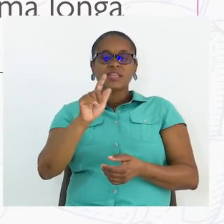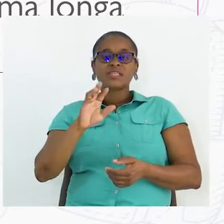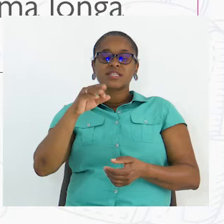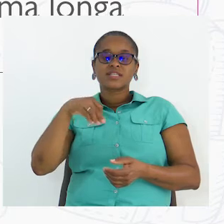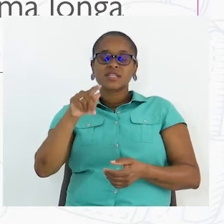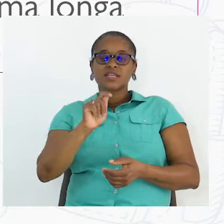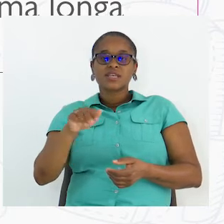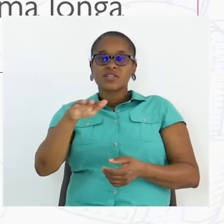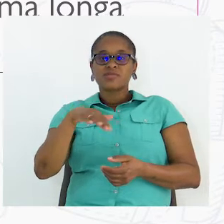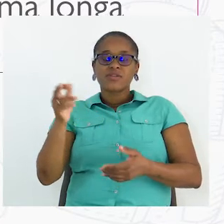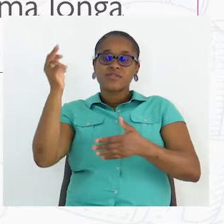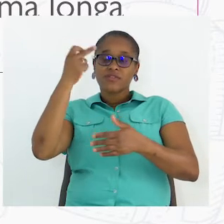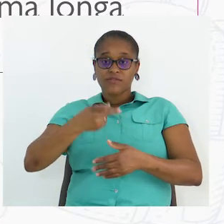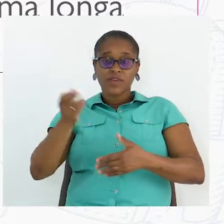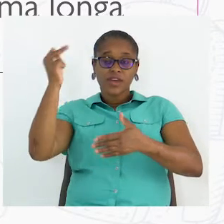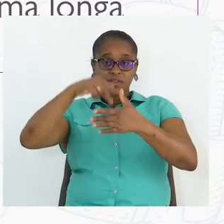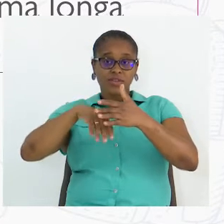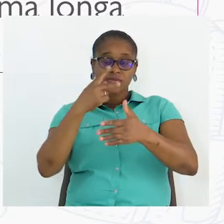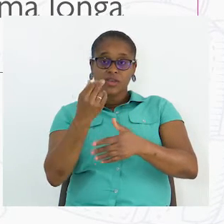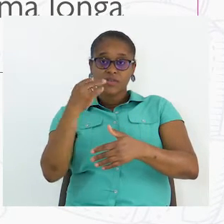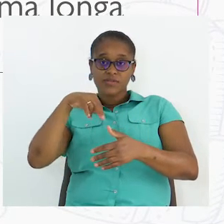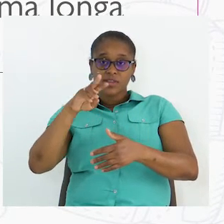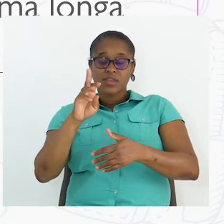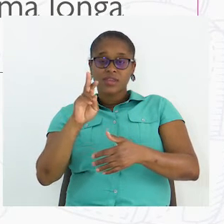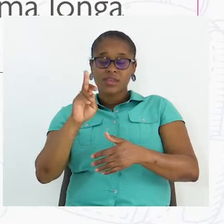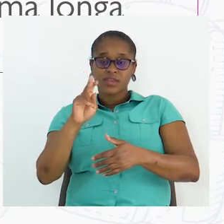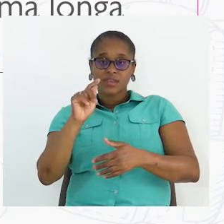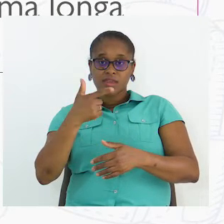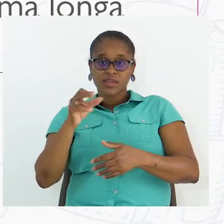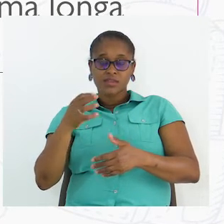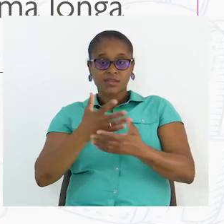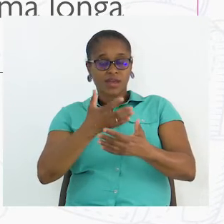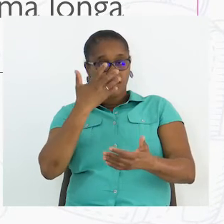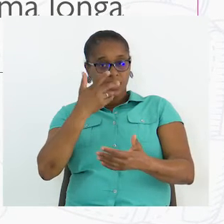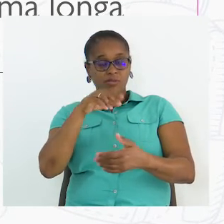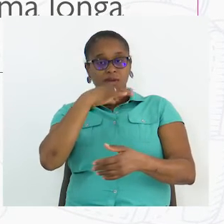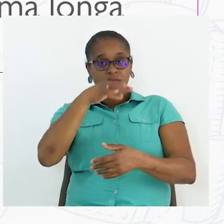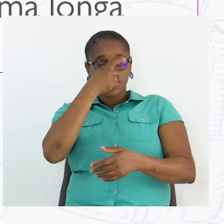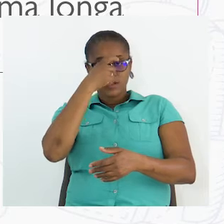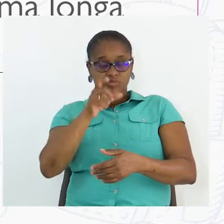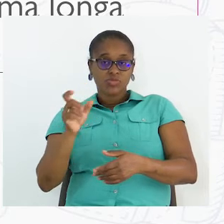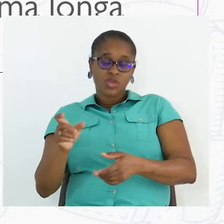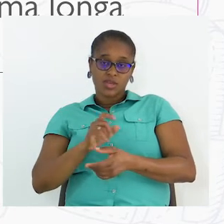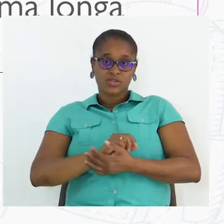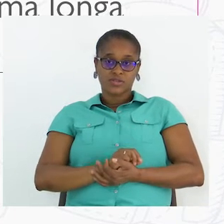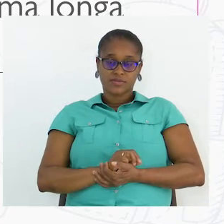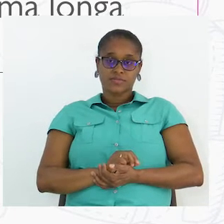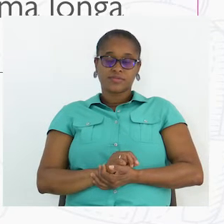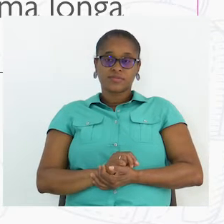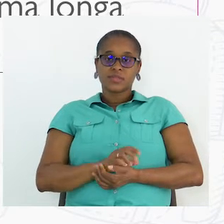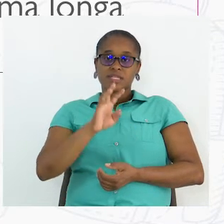fica dentro da vinheta, destacado para a fala da personagem ou das personagens.